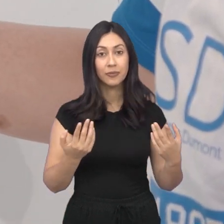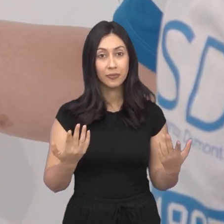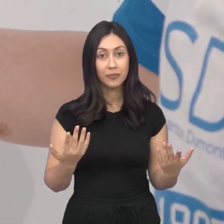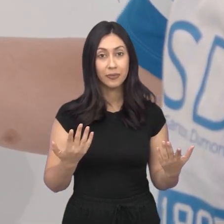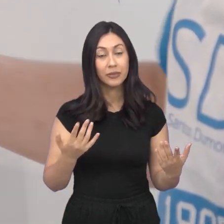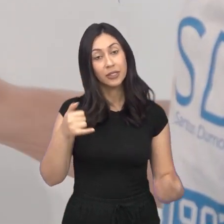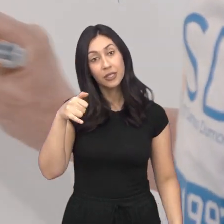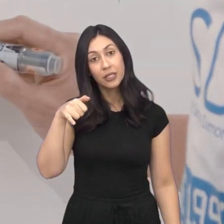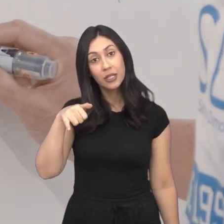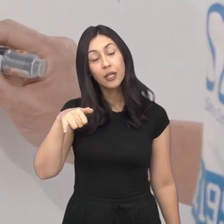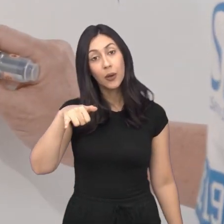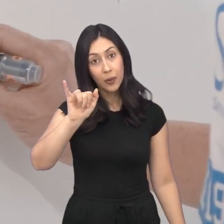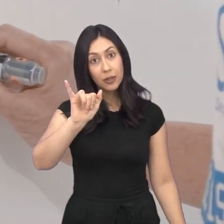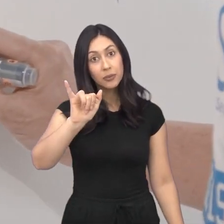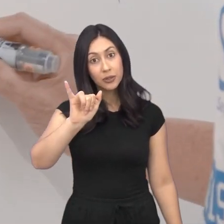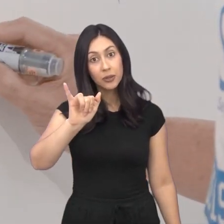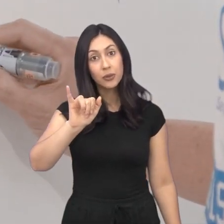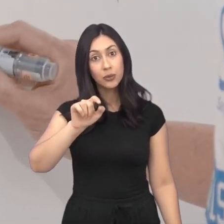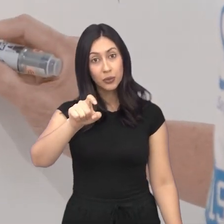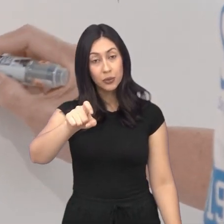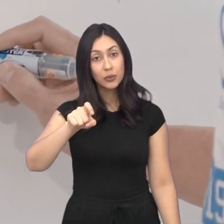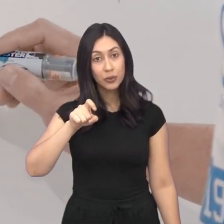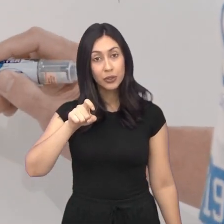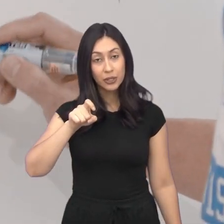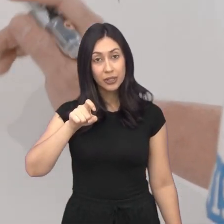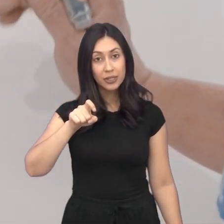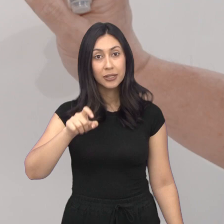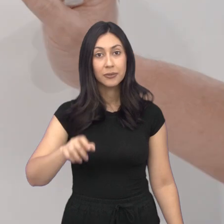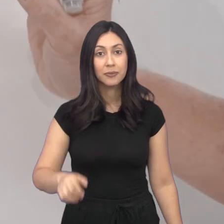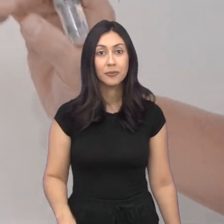Aqui está o y. Aqui é o x.